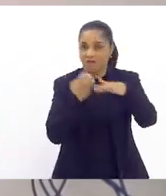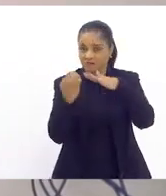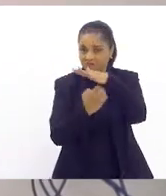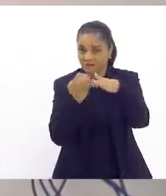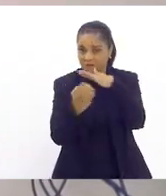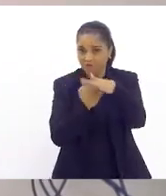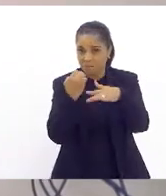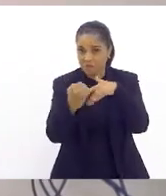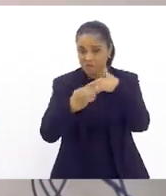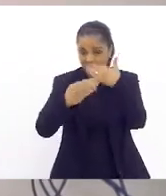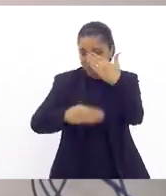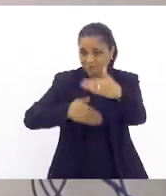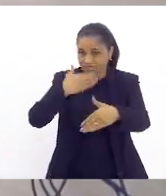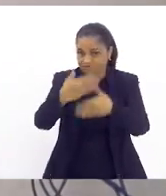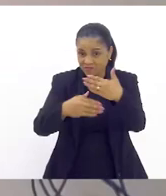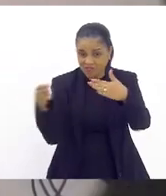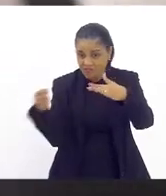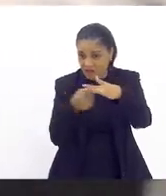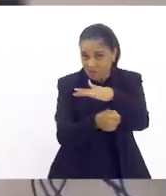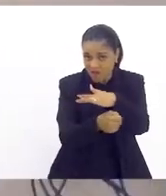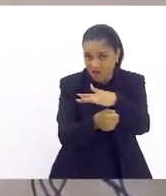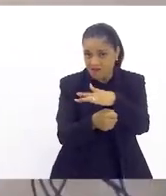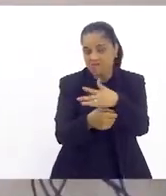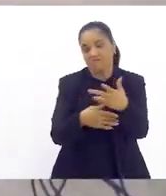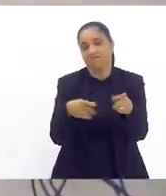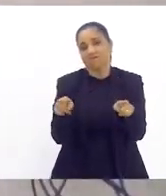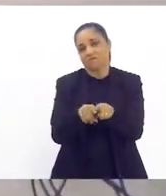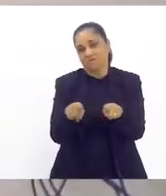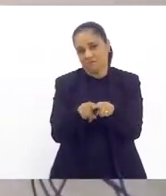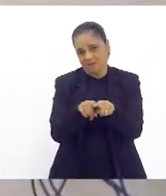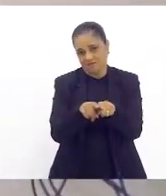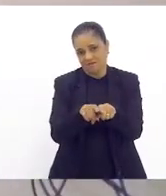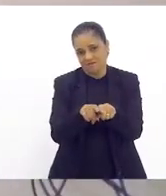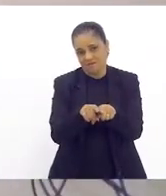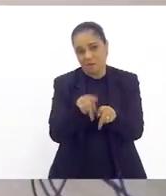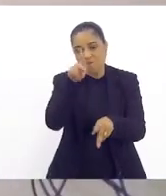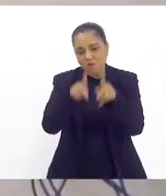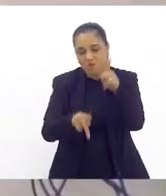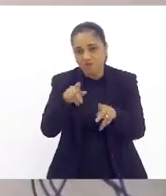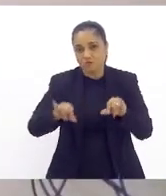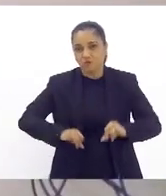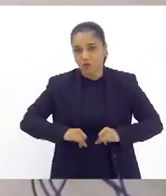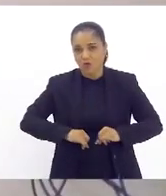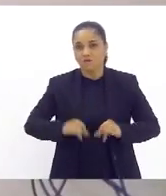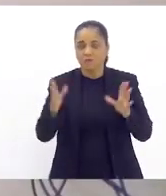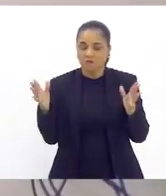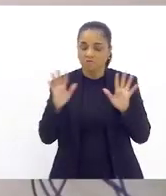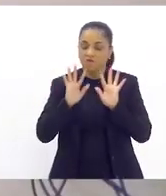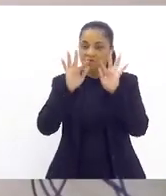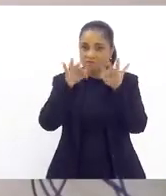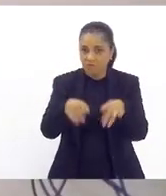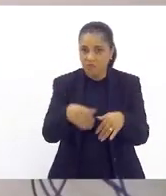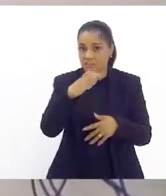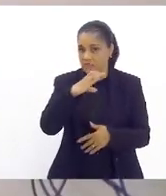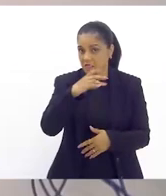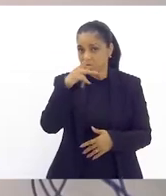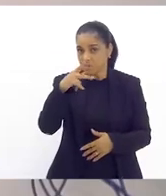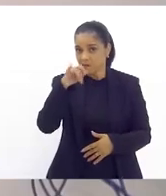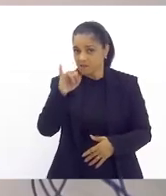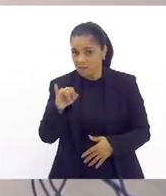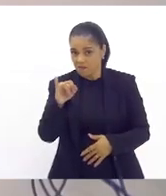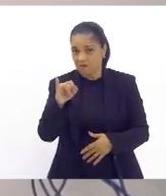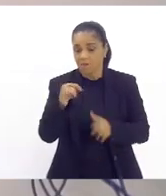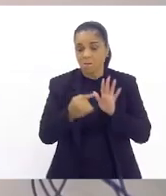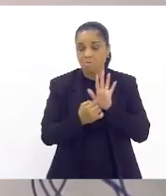produção e parte de trabalho eu acho Presidente prá concluir que diante de tudo aquilo exposto diante da CPI apresentada